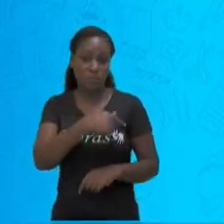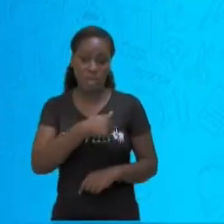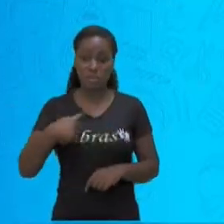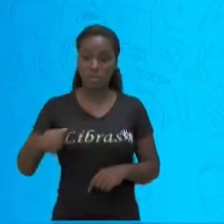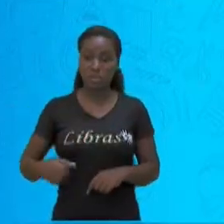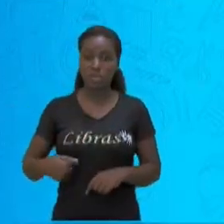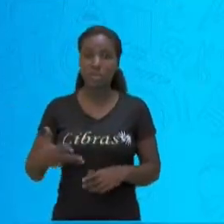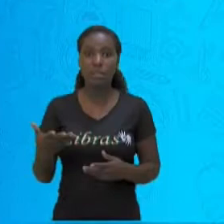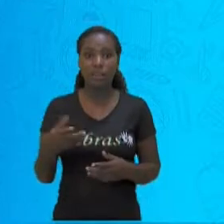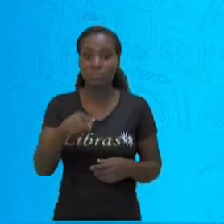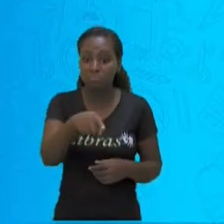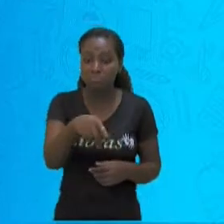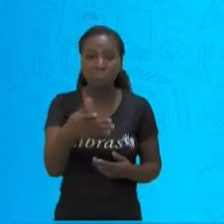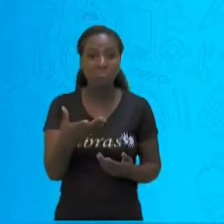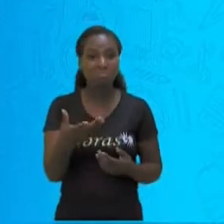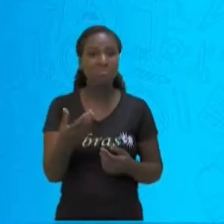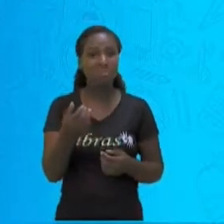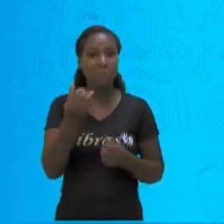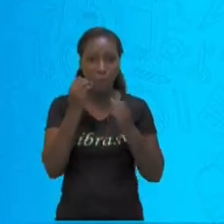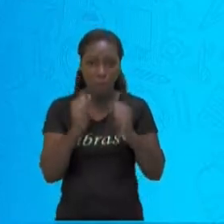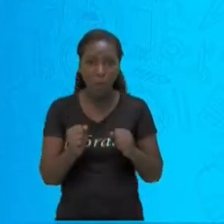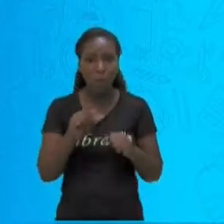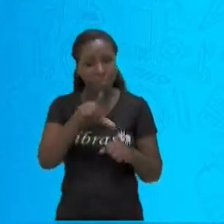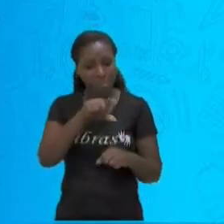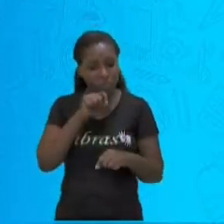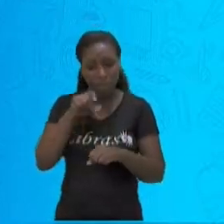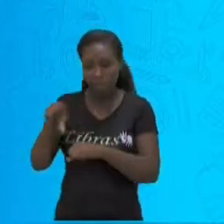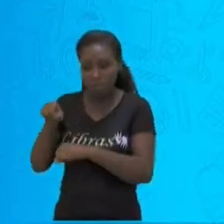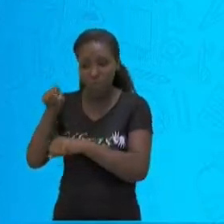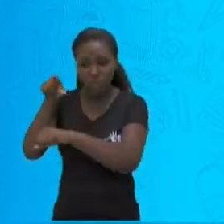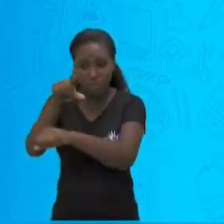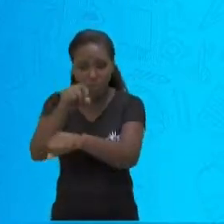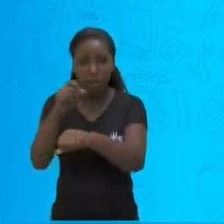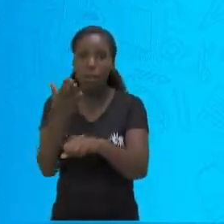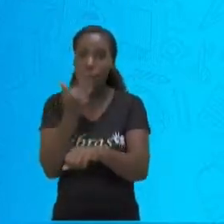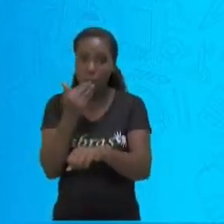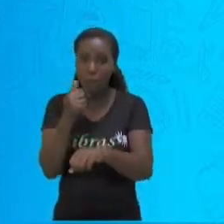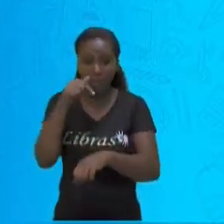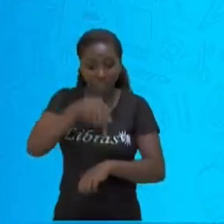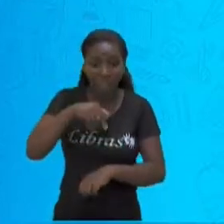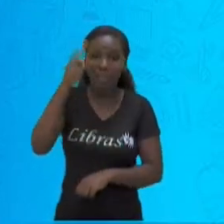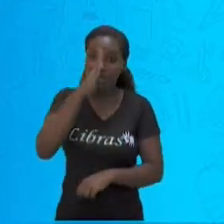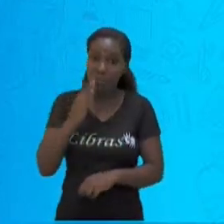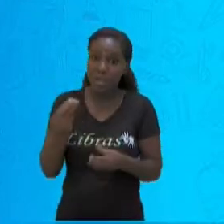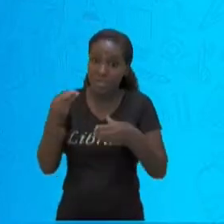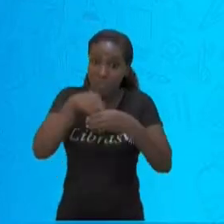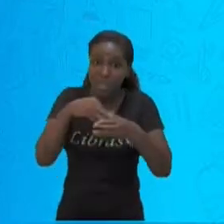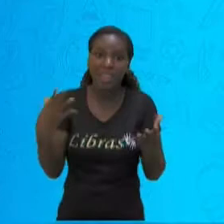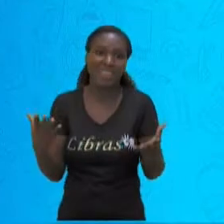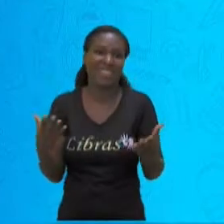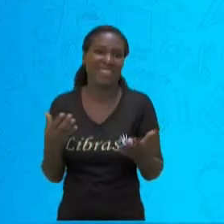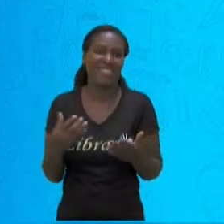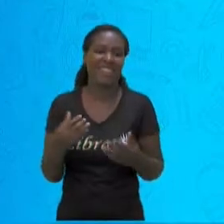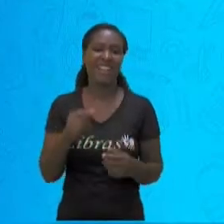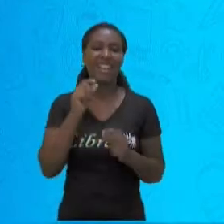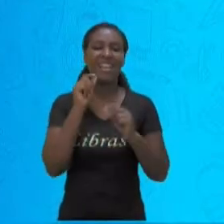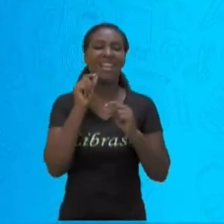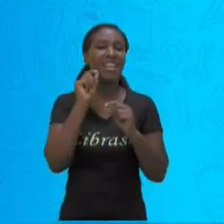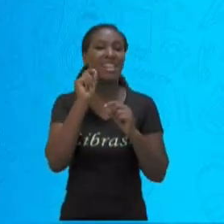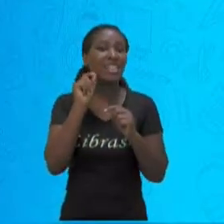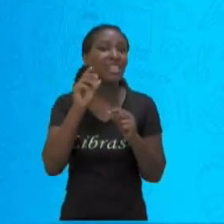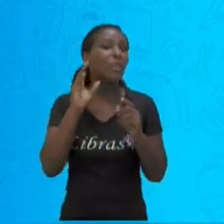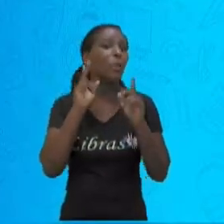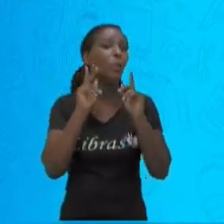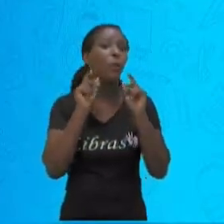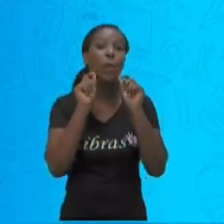é do modelo que nós estamos inseridos. Tudo isso é resultado